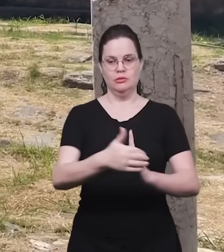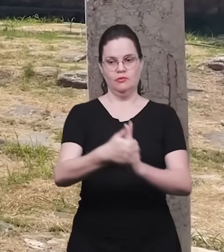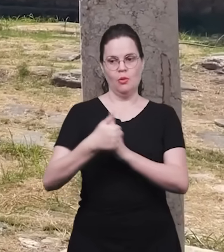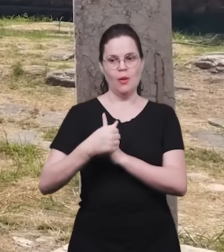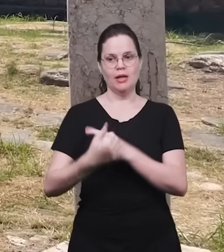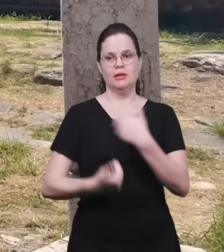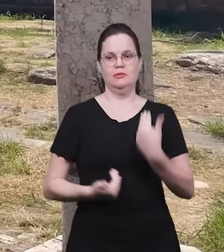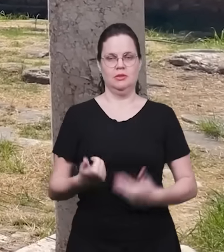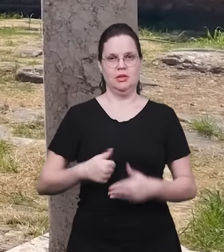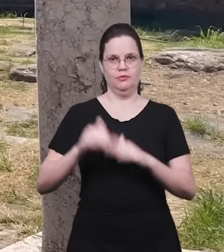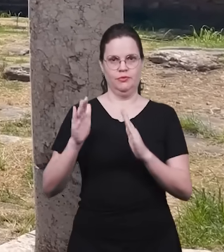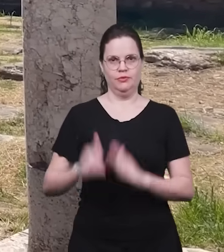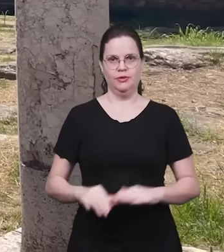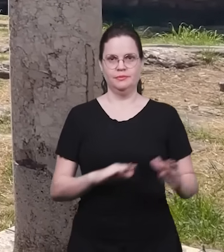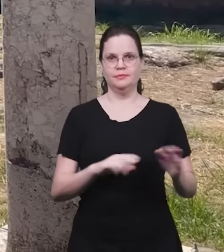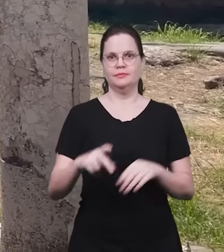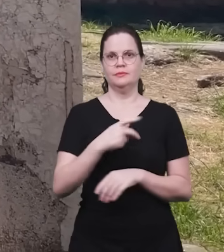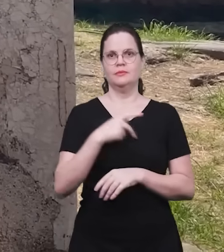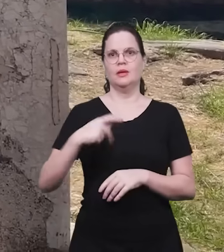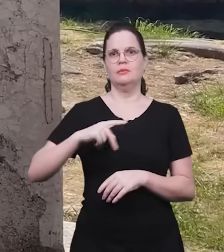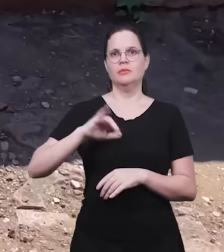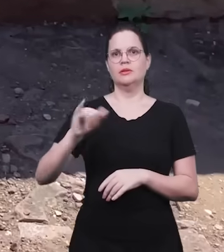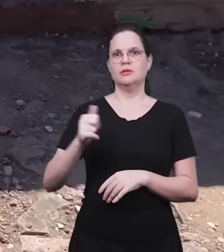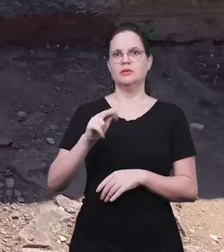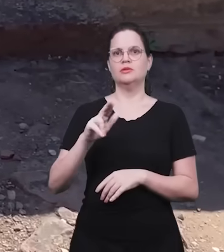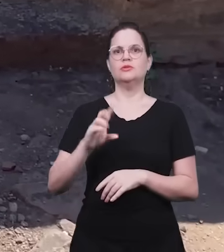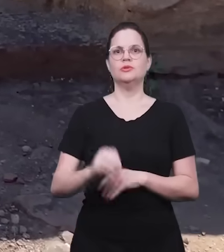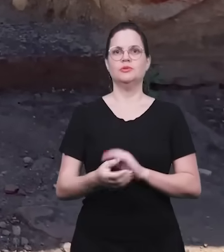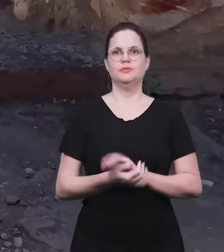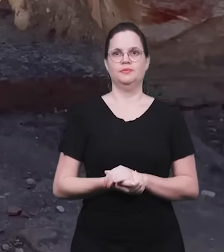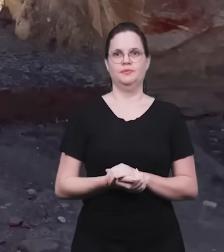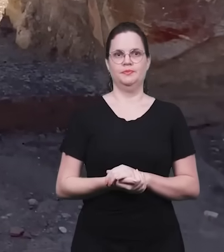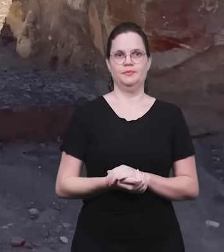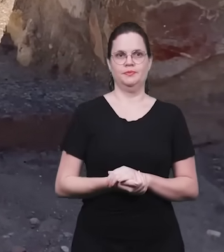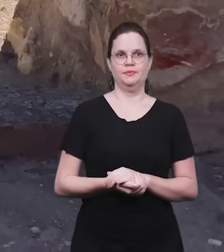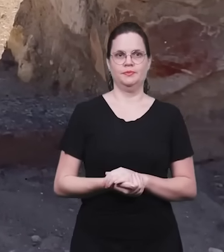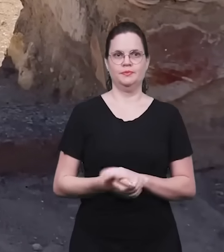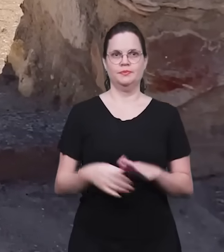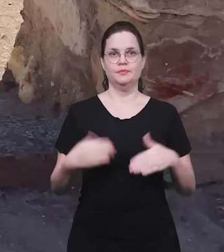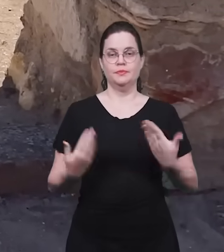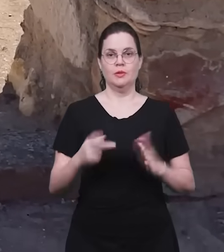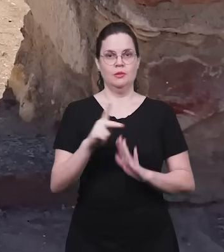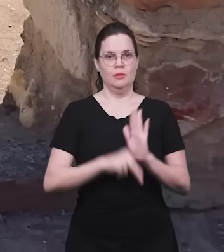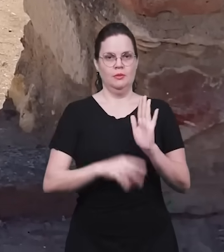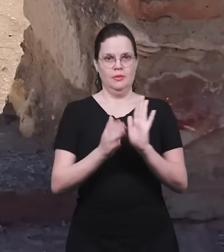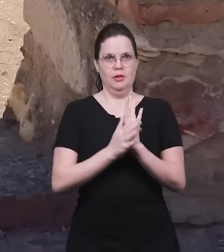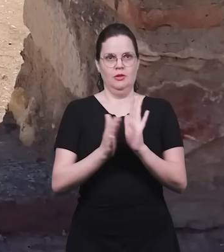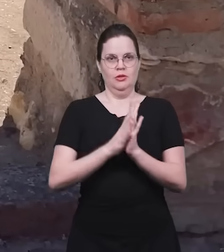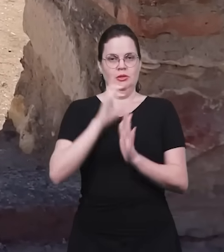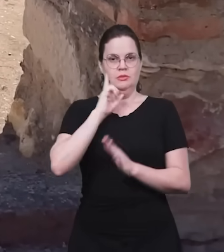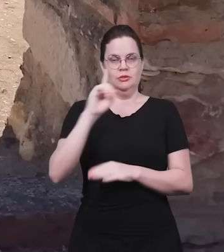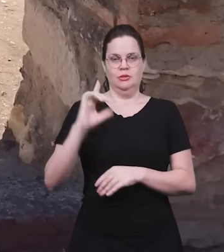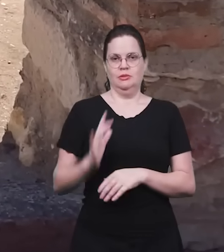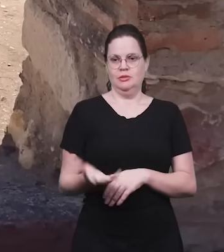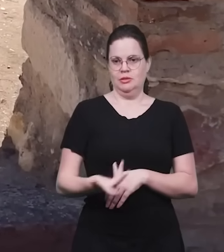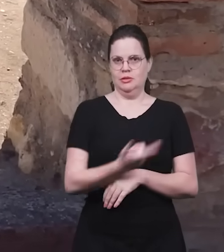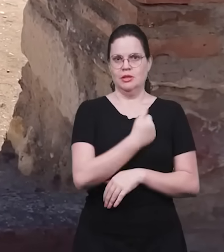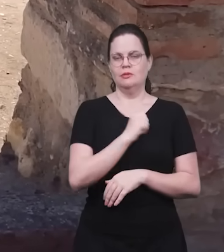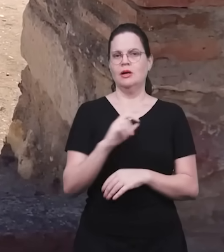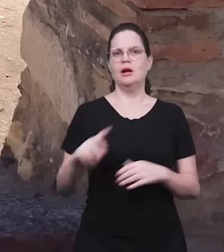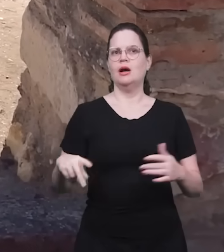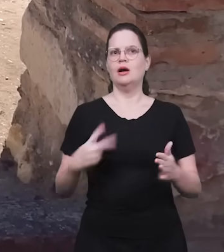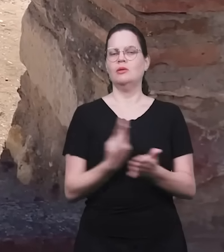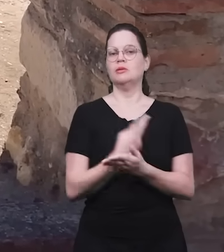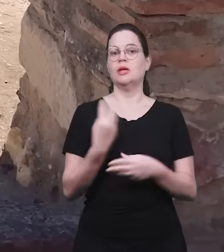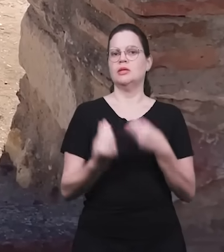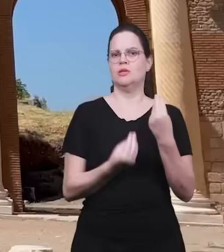tribulação. Amém. Pastor Júlio Filgueiras. Bem, a salvação, o projeto de Deus, ele